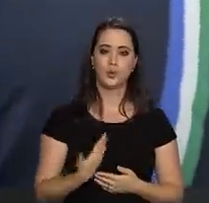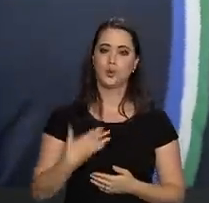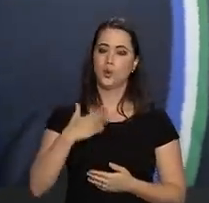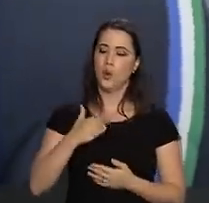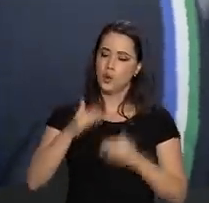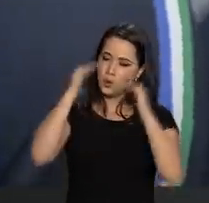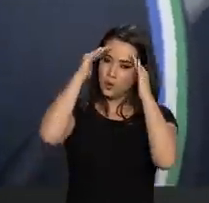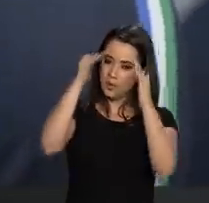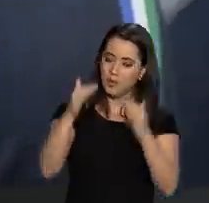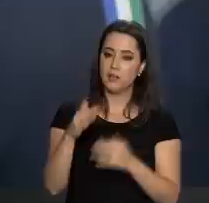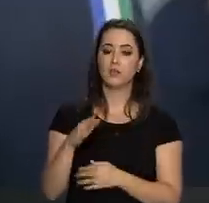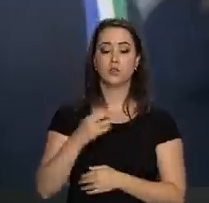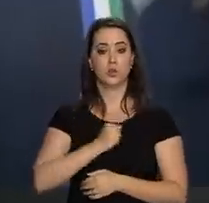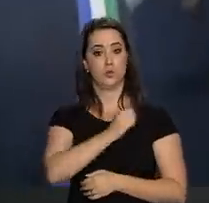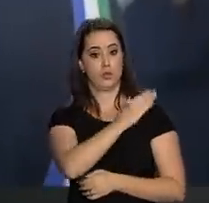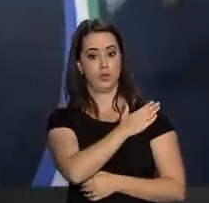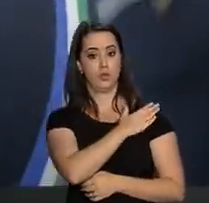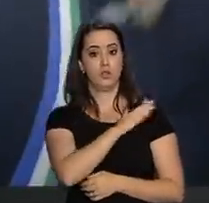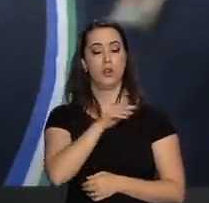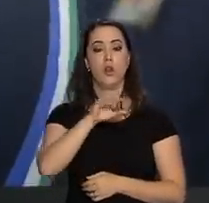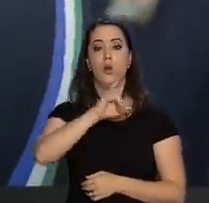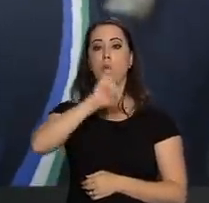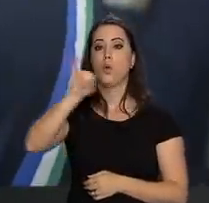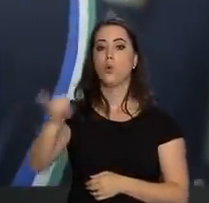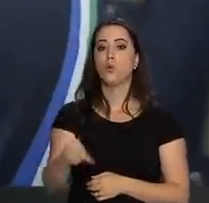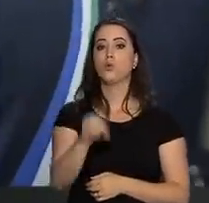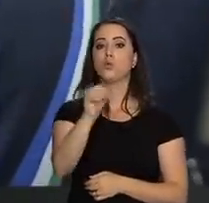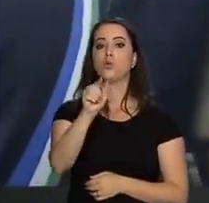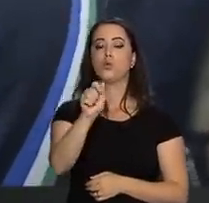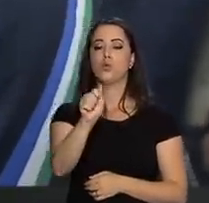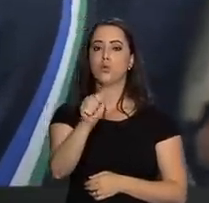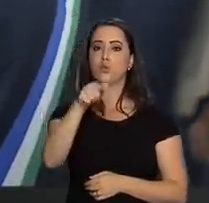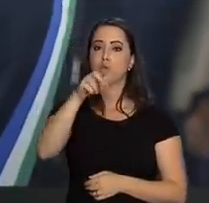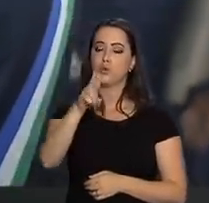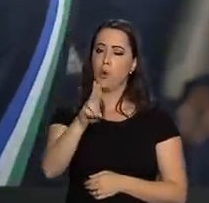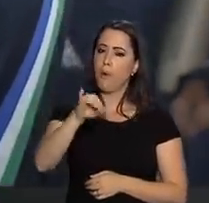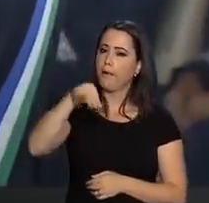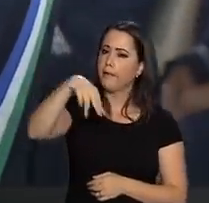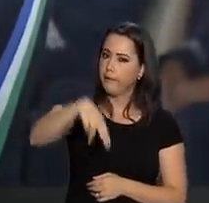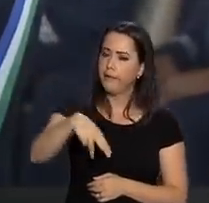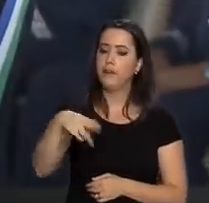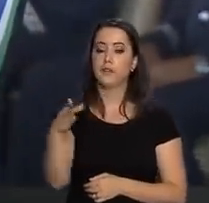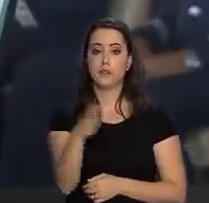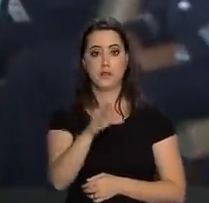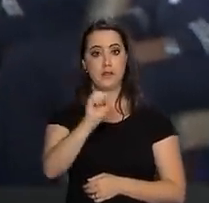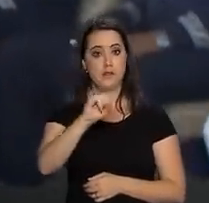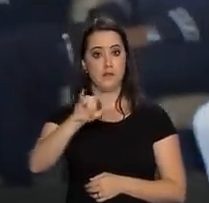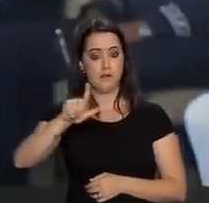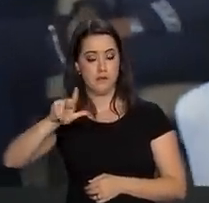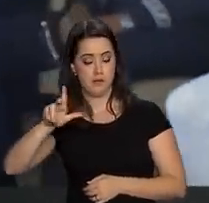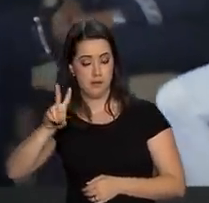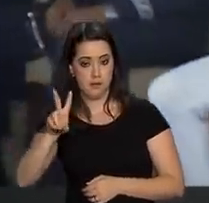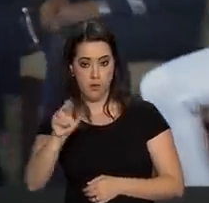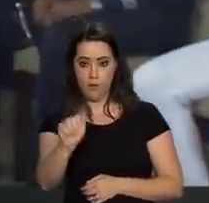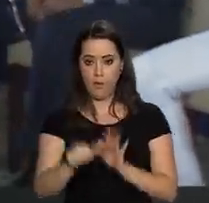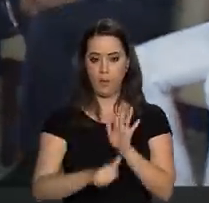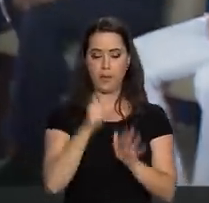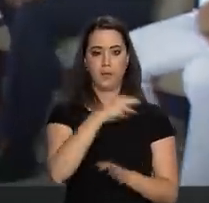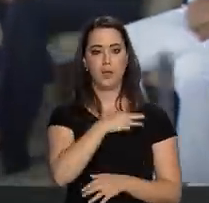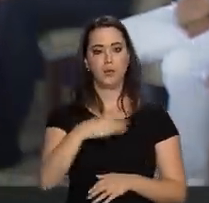ao general Joaquim Silvio Luna, primeiro militar a assumir o cargo de ministro de Estado da